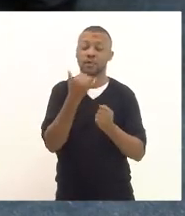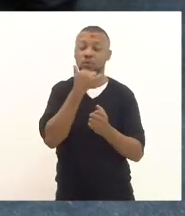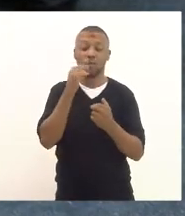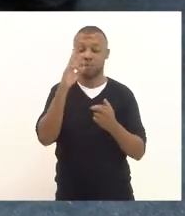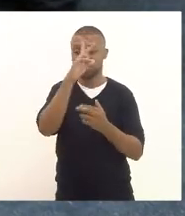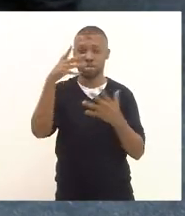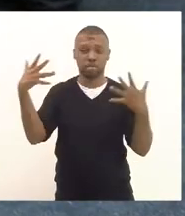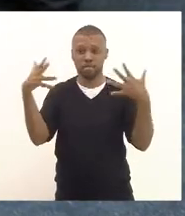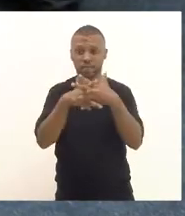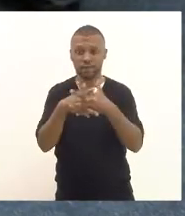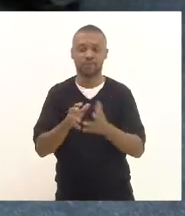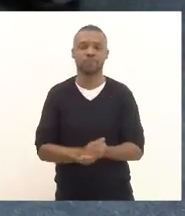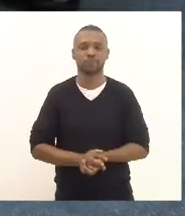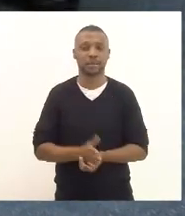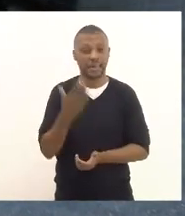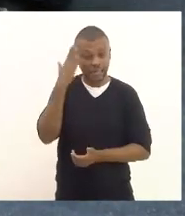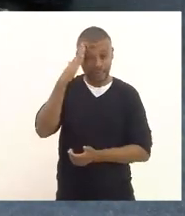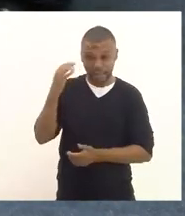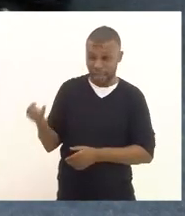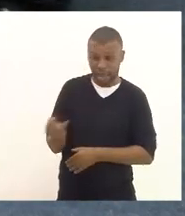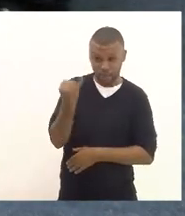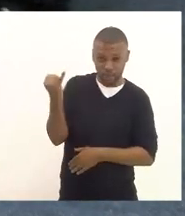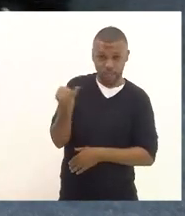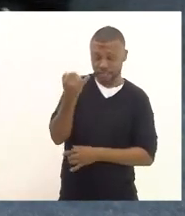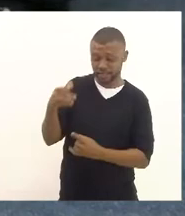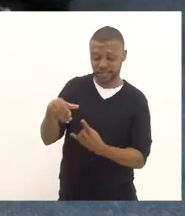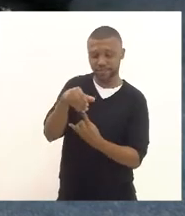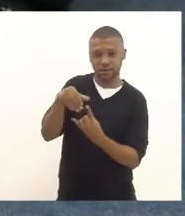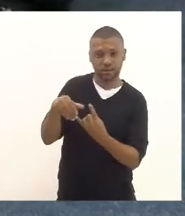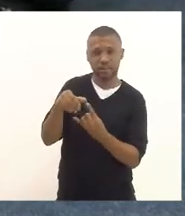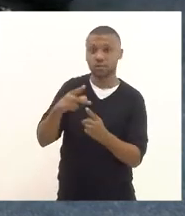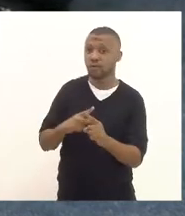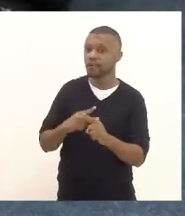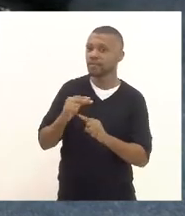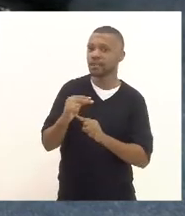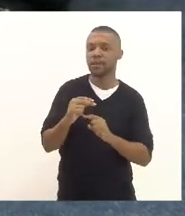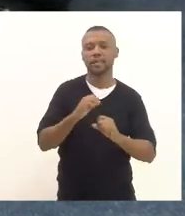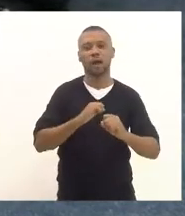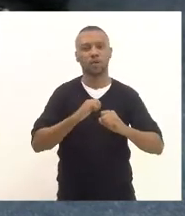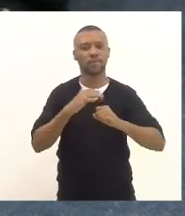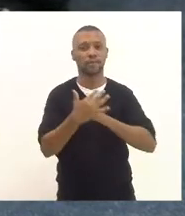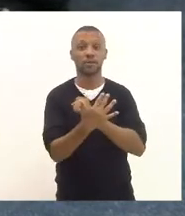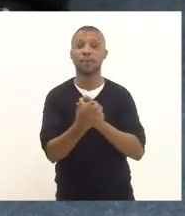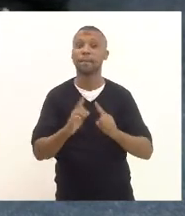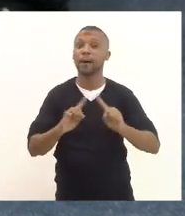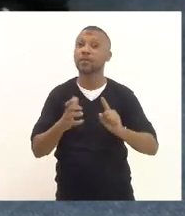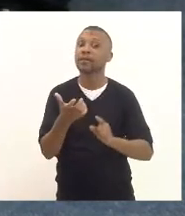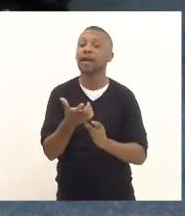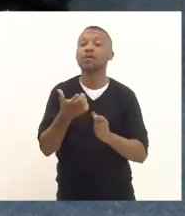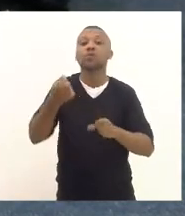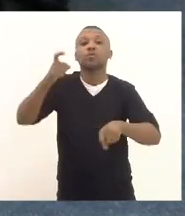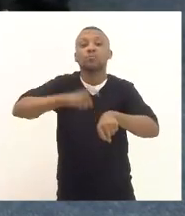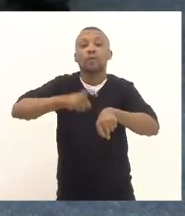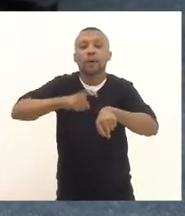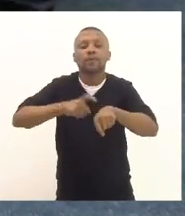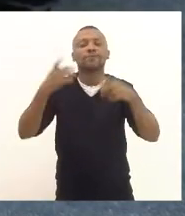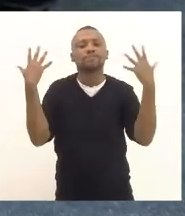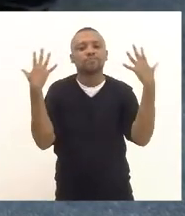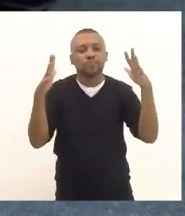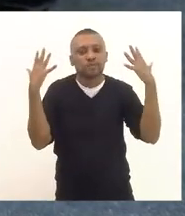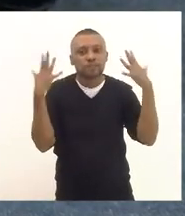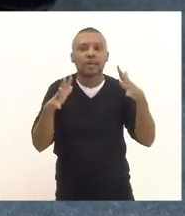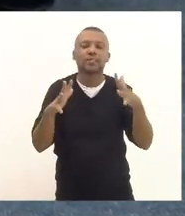perdão da A Cruz no enfrentamento da convide mais quero fazer nesse momento uma plauso